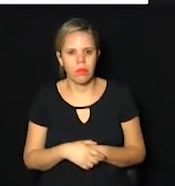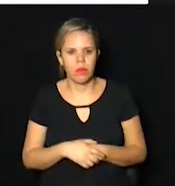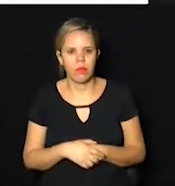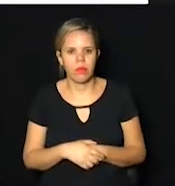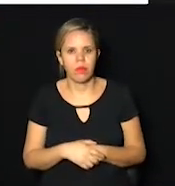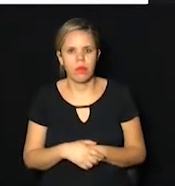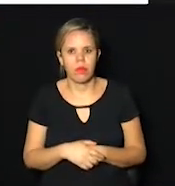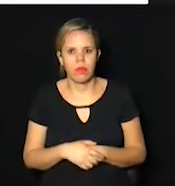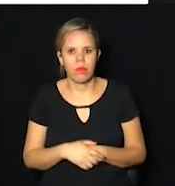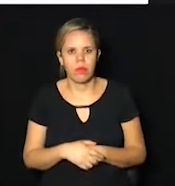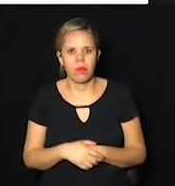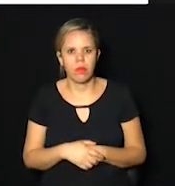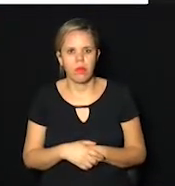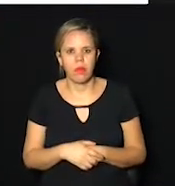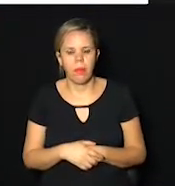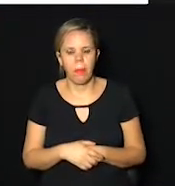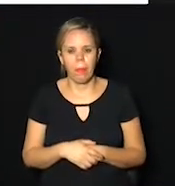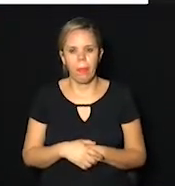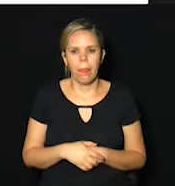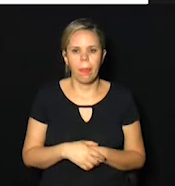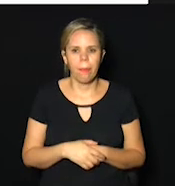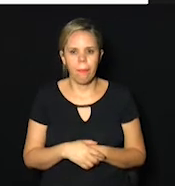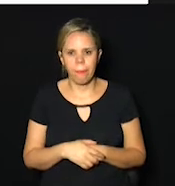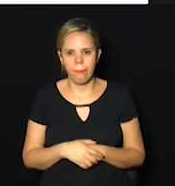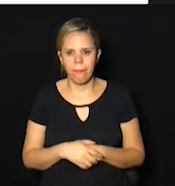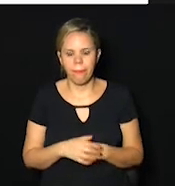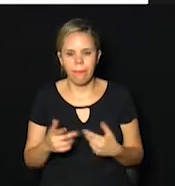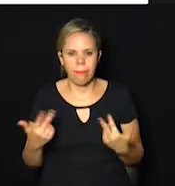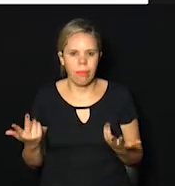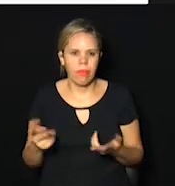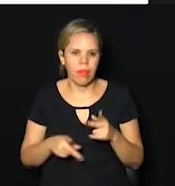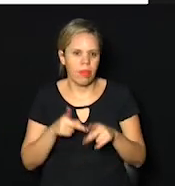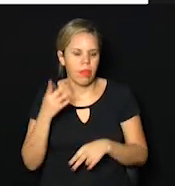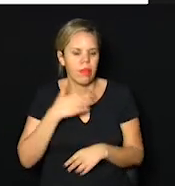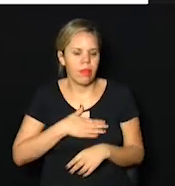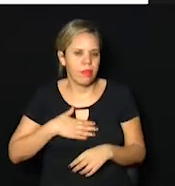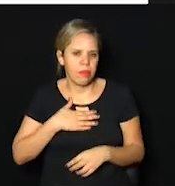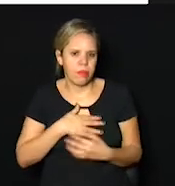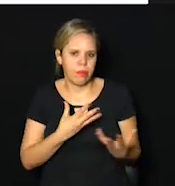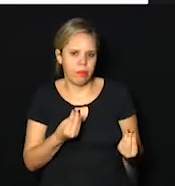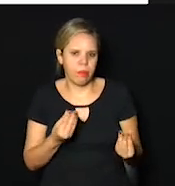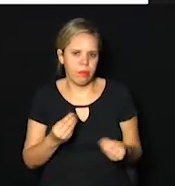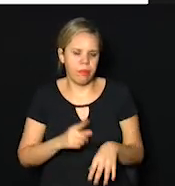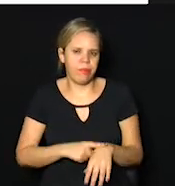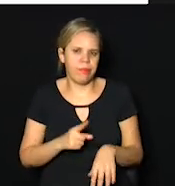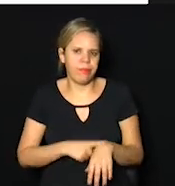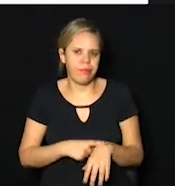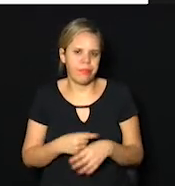gente? Uma coisa que... E aí as pessoas gostam muito desse momento.